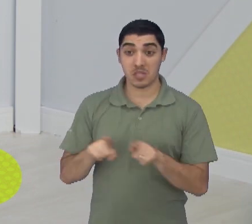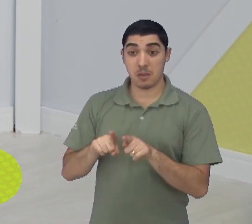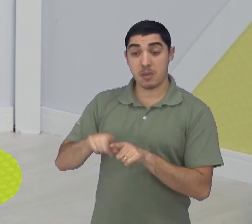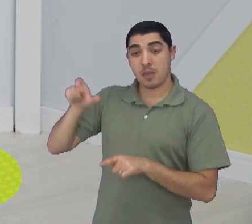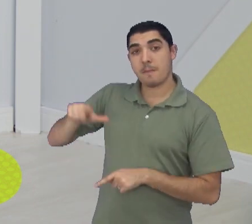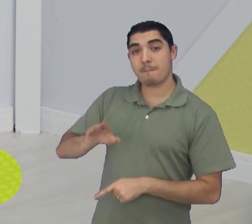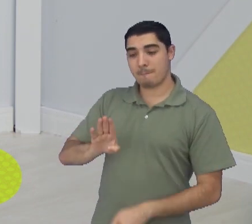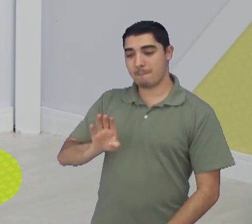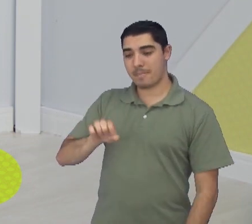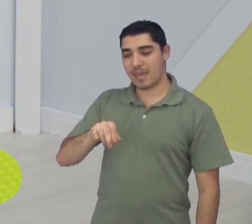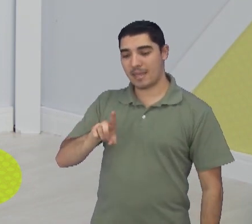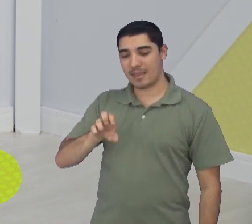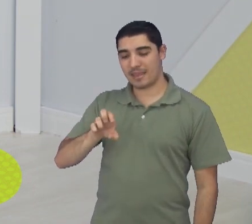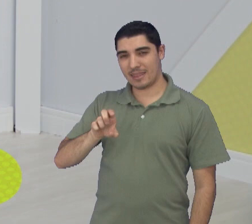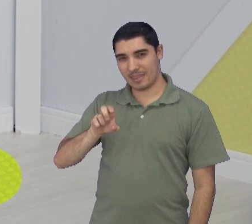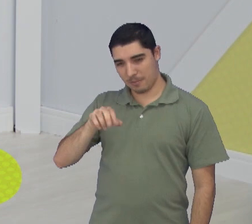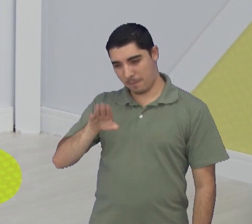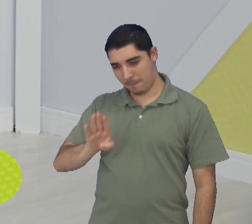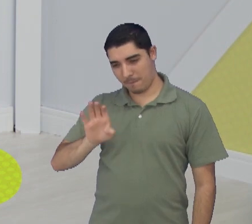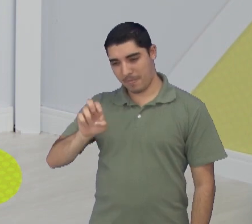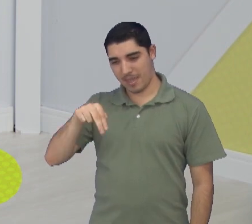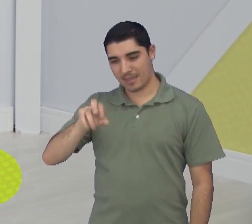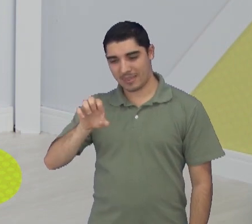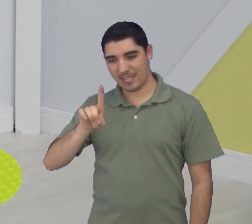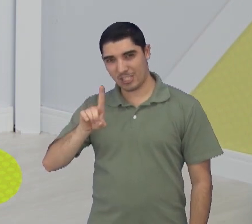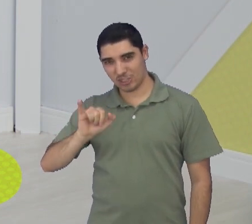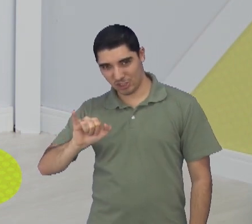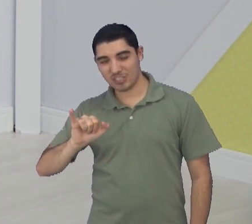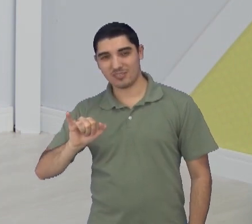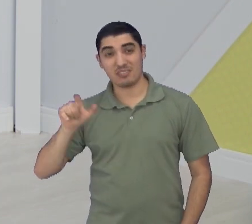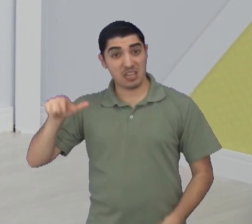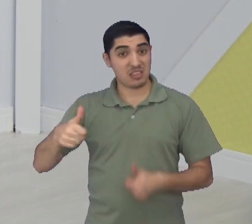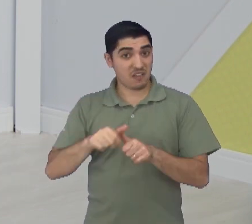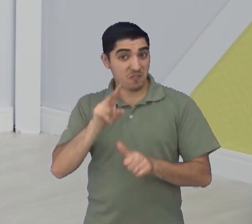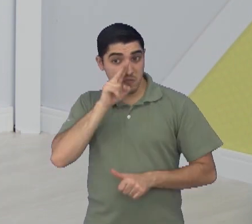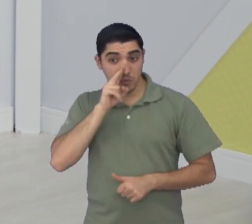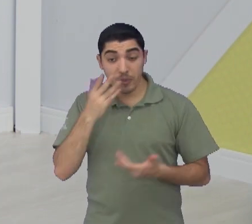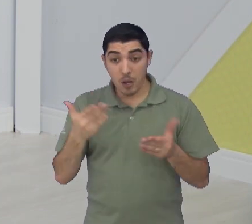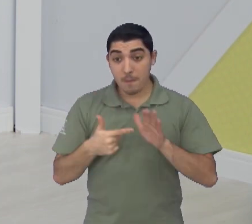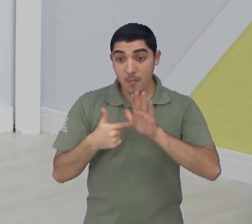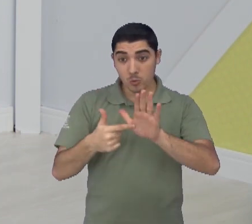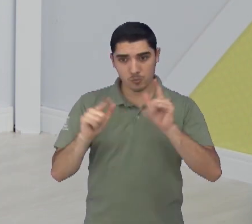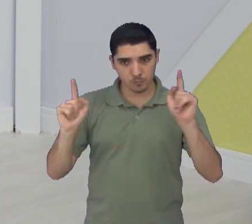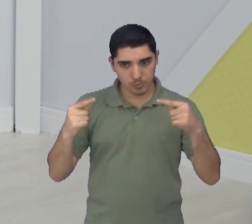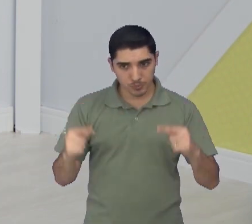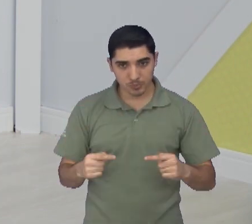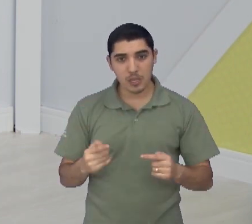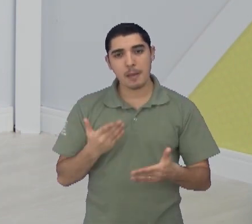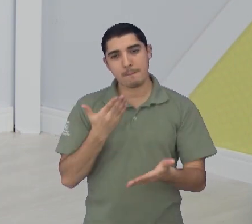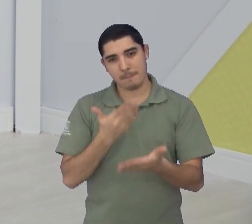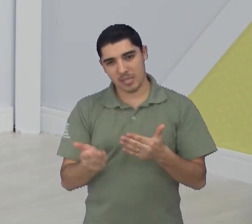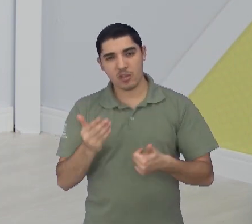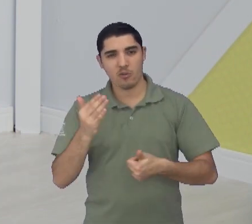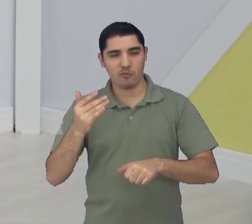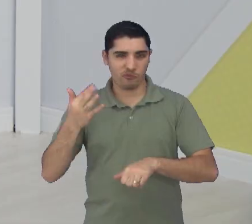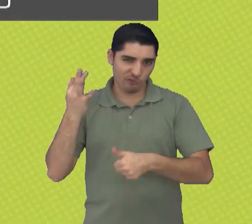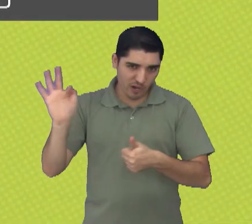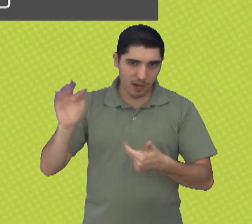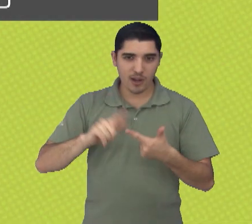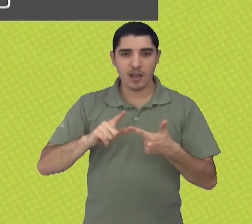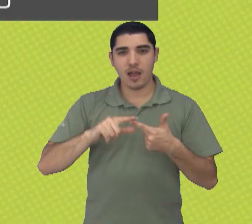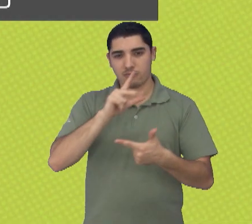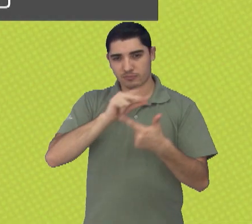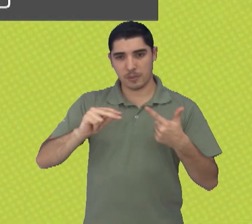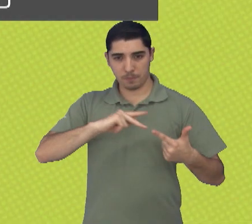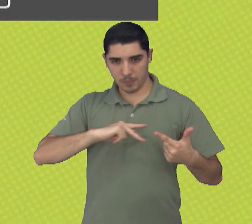do Bennett. Matheus, coloca pra gente aqui os jogos do São José dentro dessa fase de realinhamento. Tá ali, ó. Começou perdendo pra Franca, natural, depois ganhou de Pinheiros e